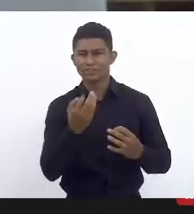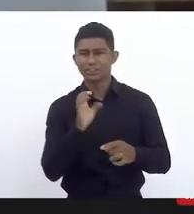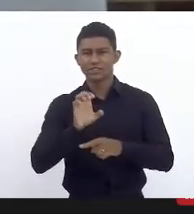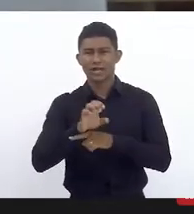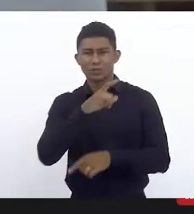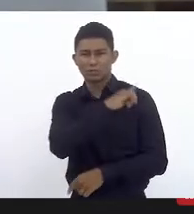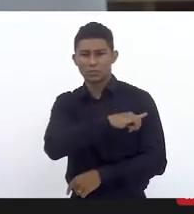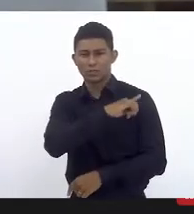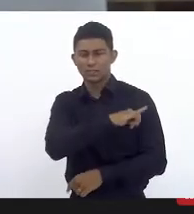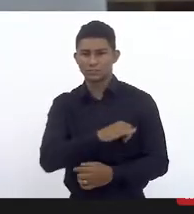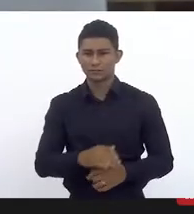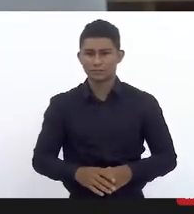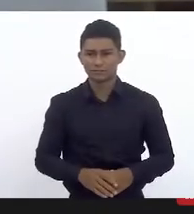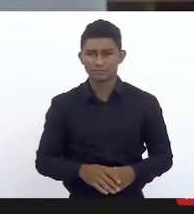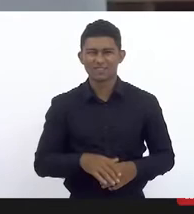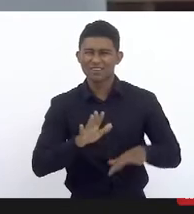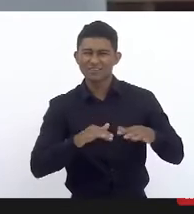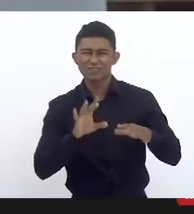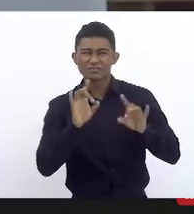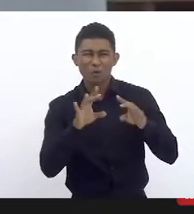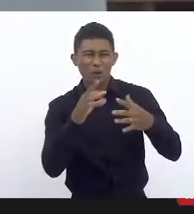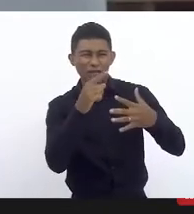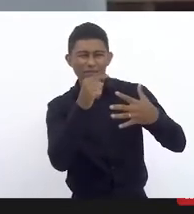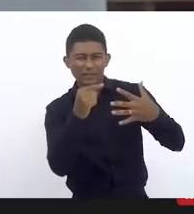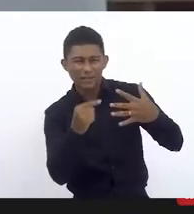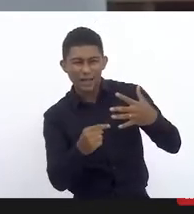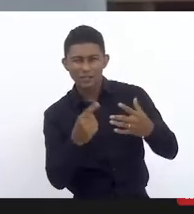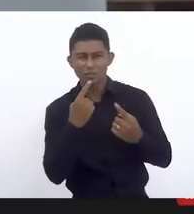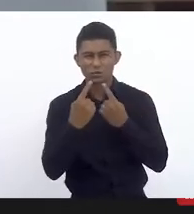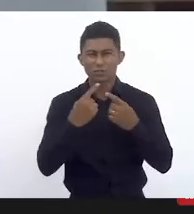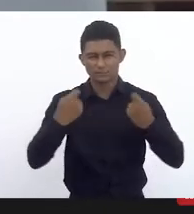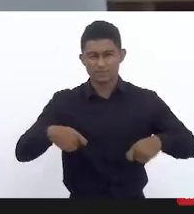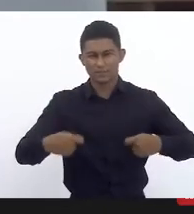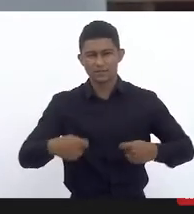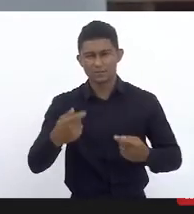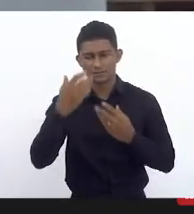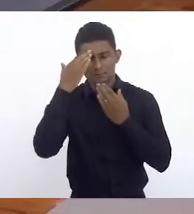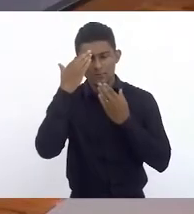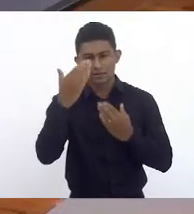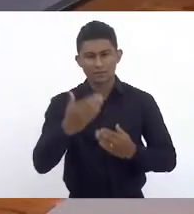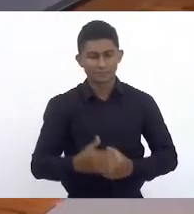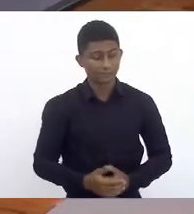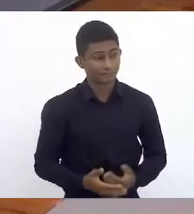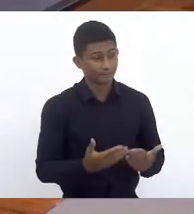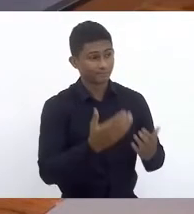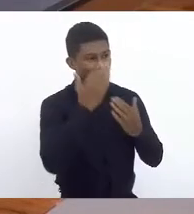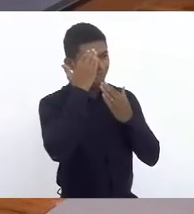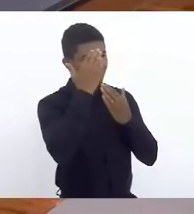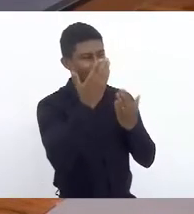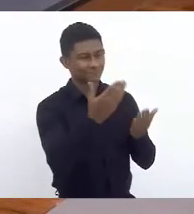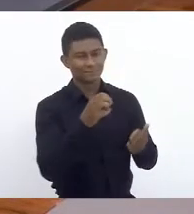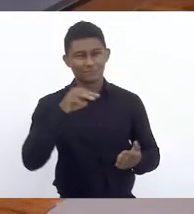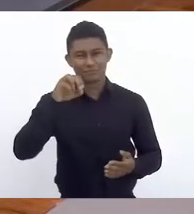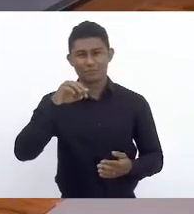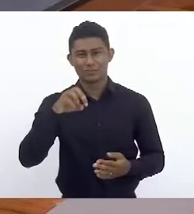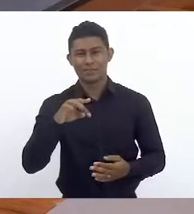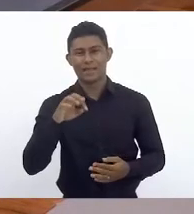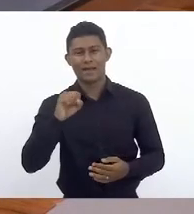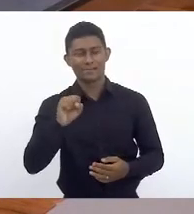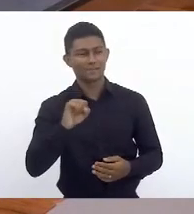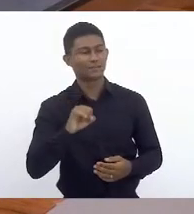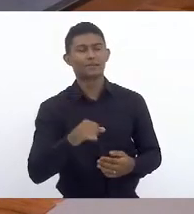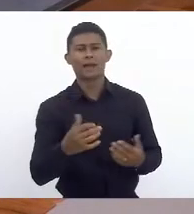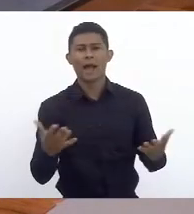questões práticas e detalhes a ser discutidos mesmo. Muito obrigado. Obrigado, doutor Montese. Pela ordem